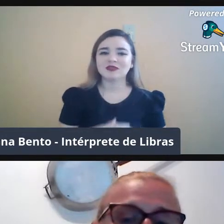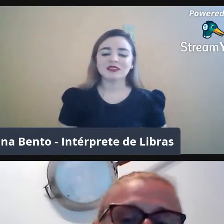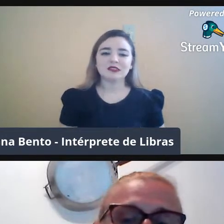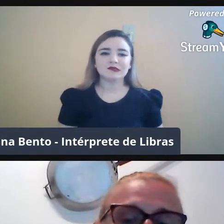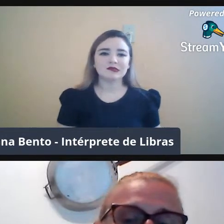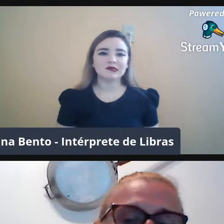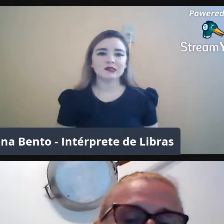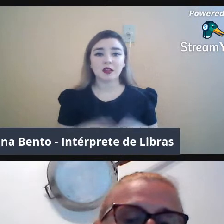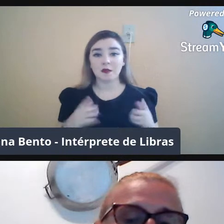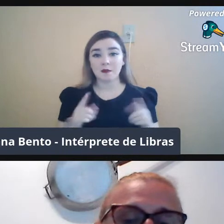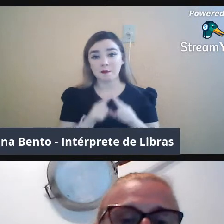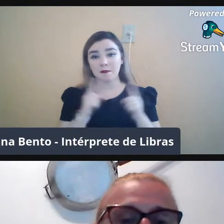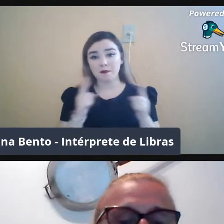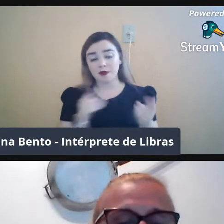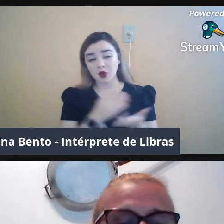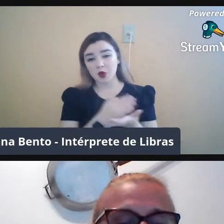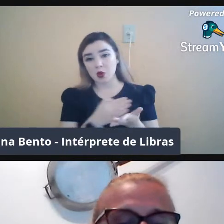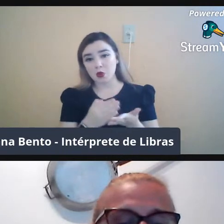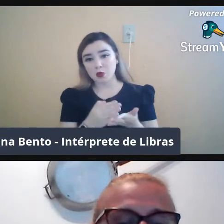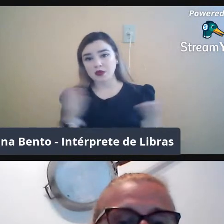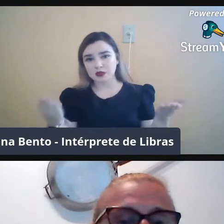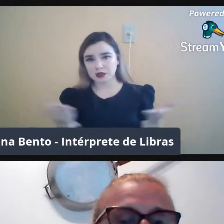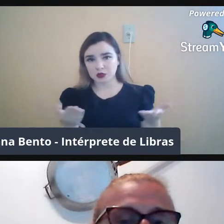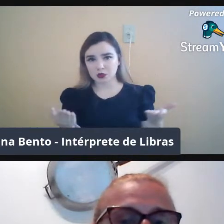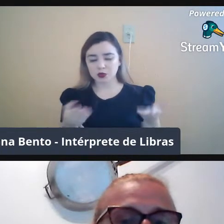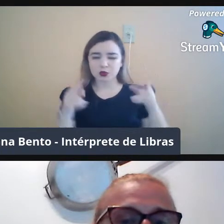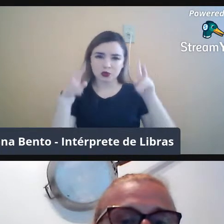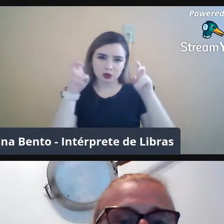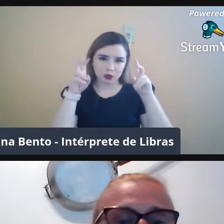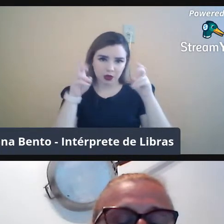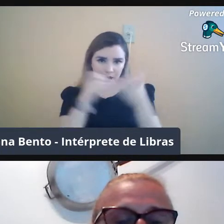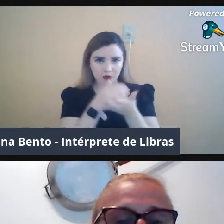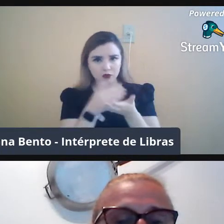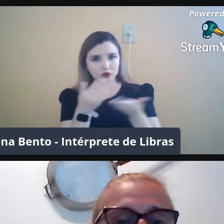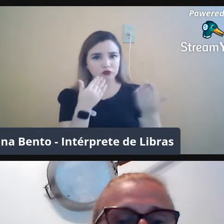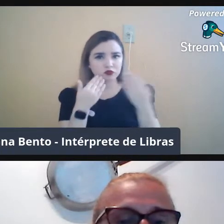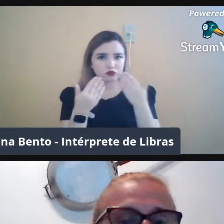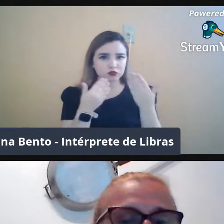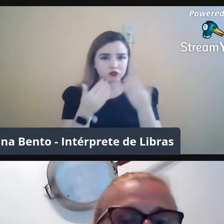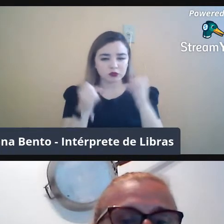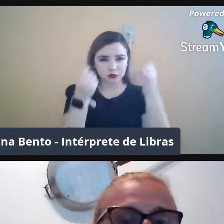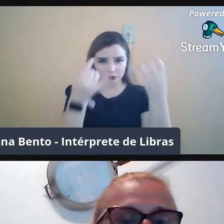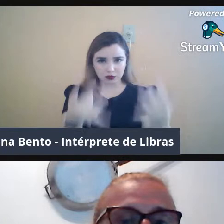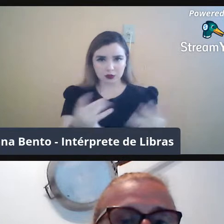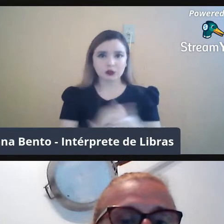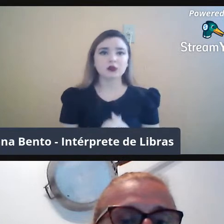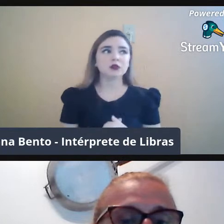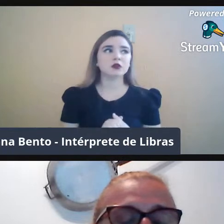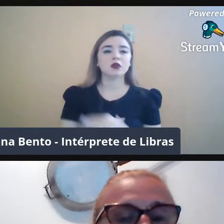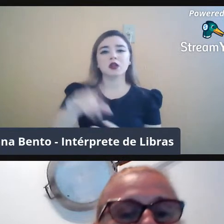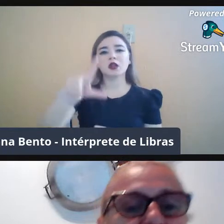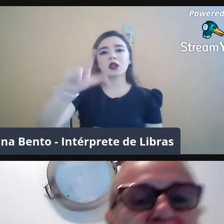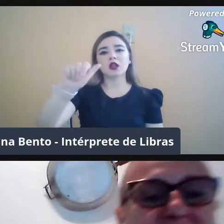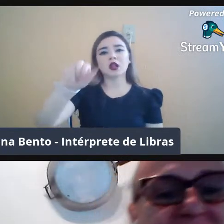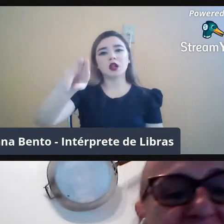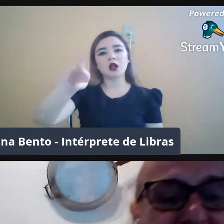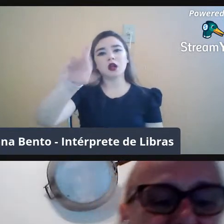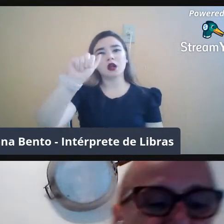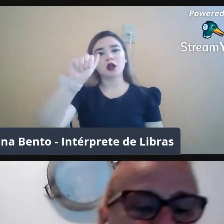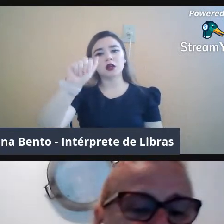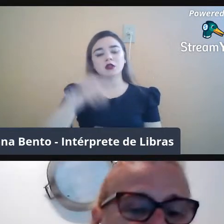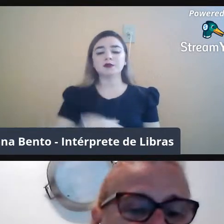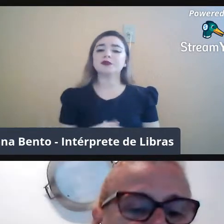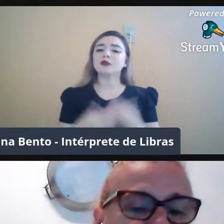Mas quem vai começar hoje falando com a gente sobre esse tema vai ser a Laura. Laura, em plena época